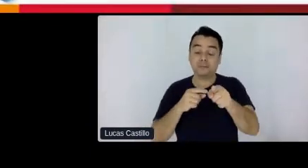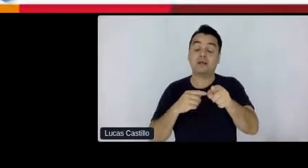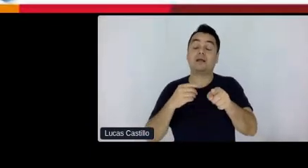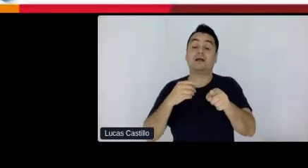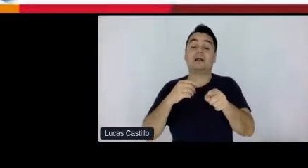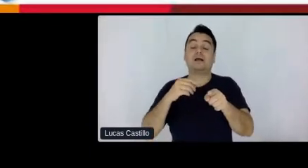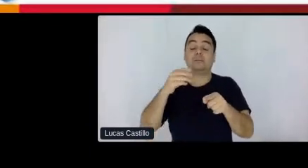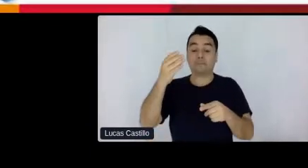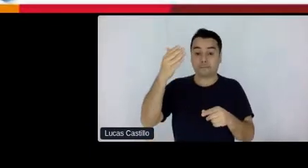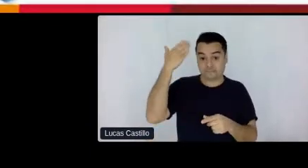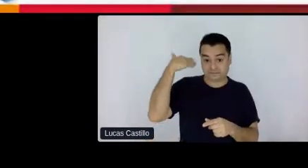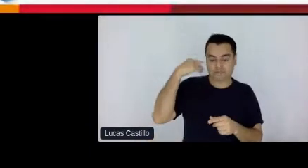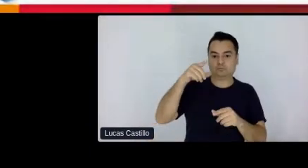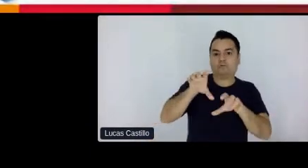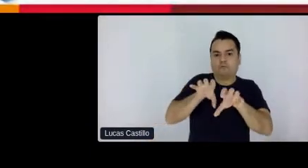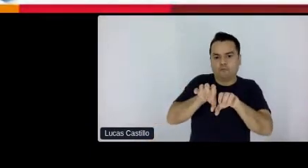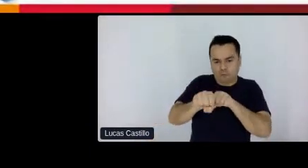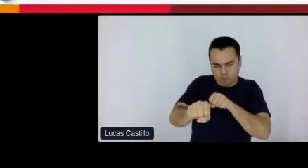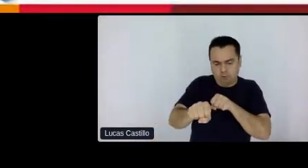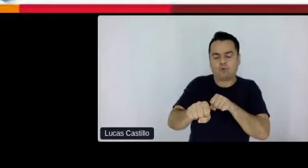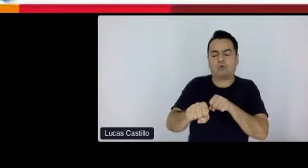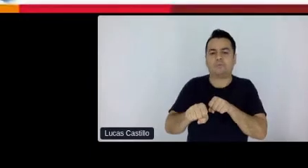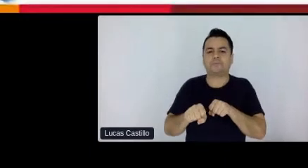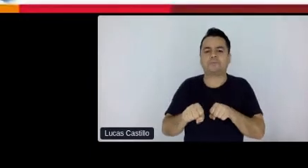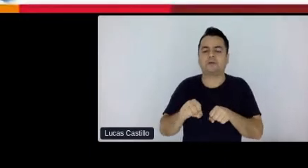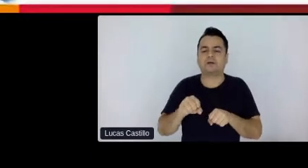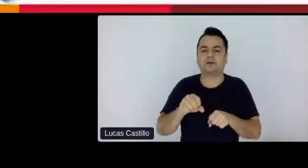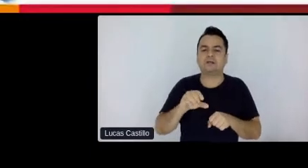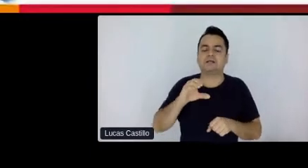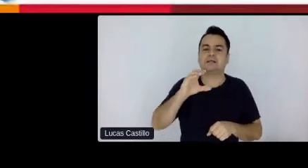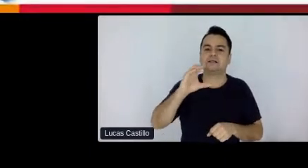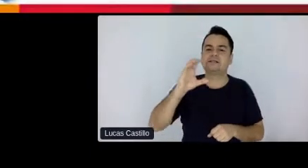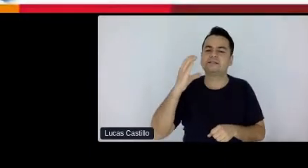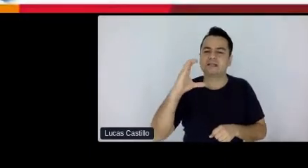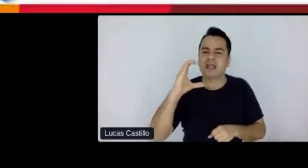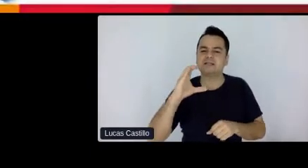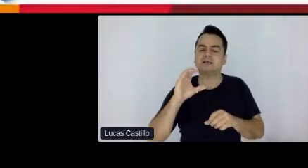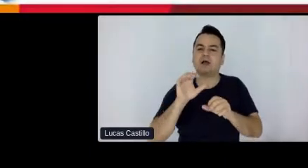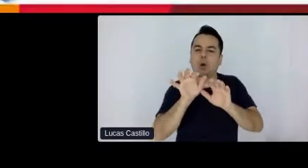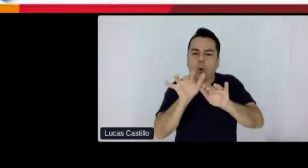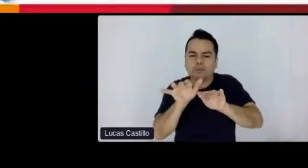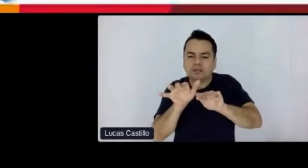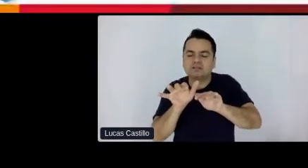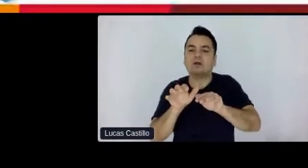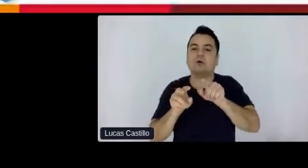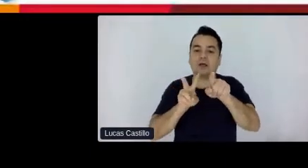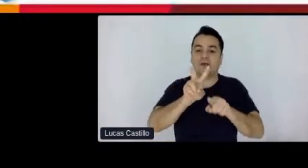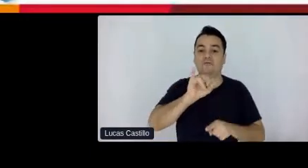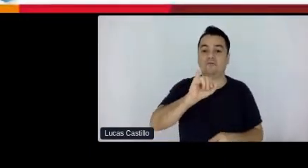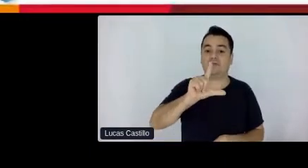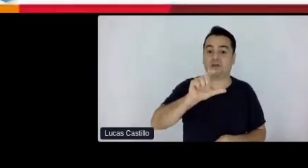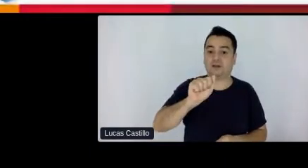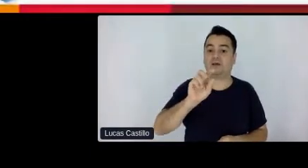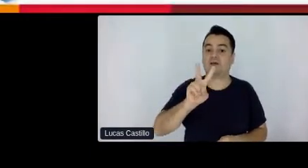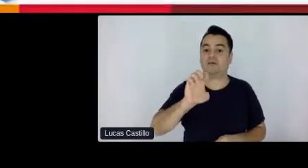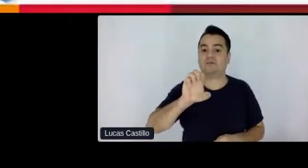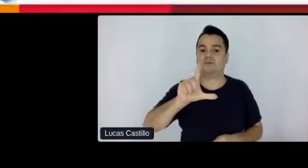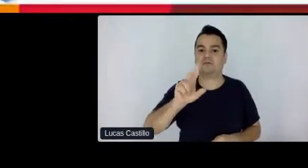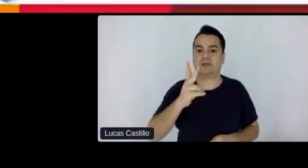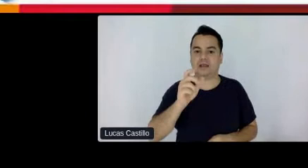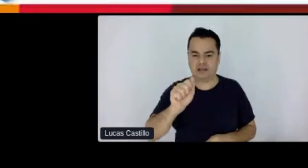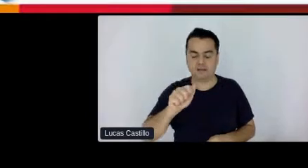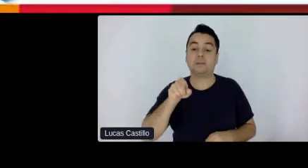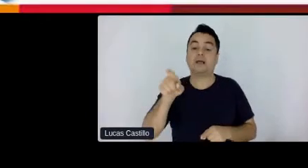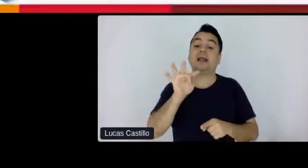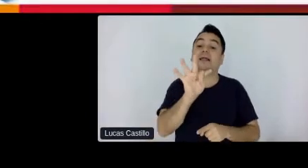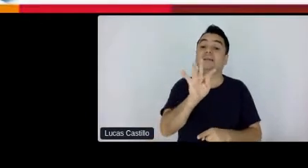pessoas. Eu sou formada em bacharel de ciência da computação pela Universidade de Vila Velha, pós-graduada em gerenciamento de projetos de